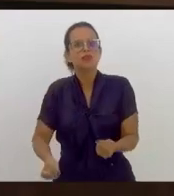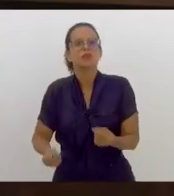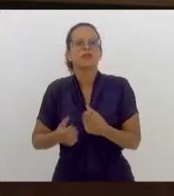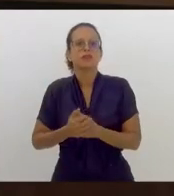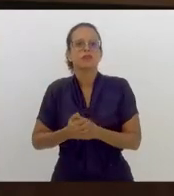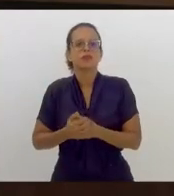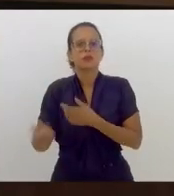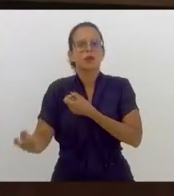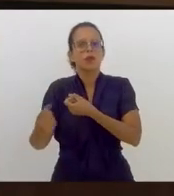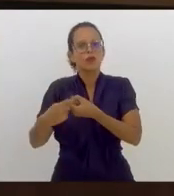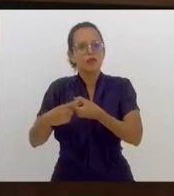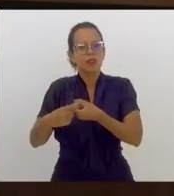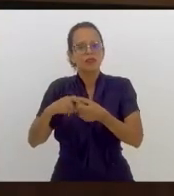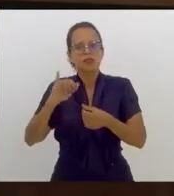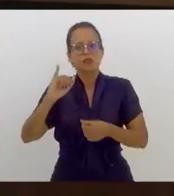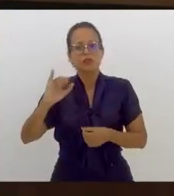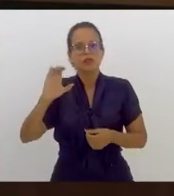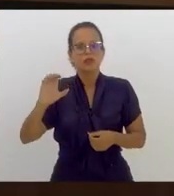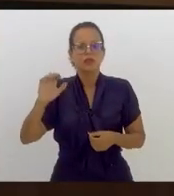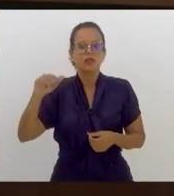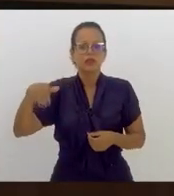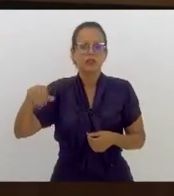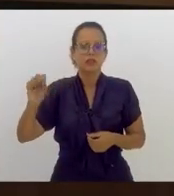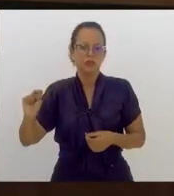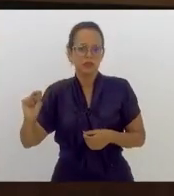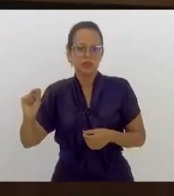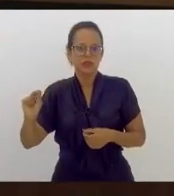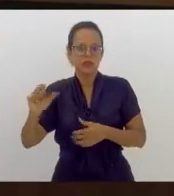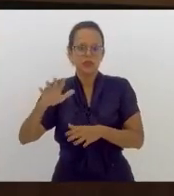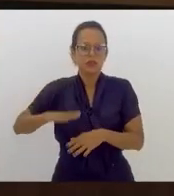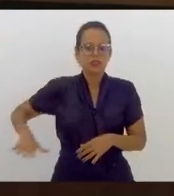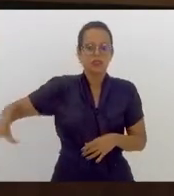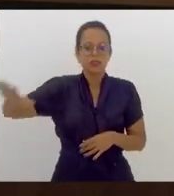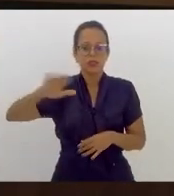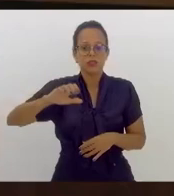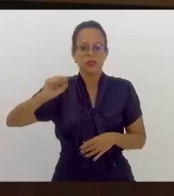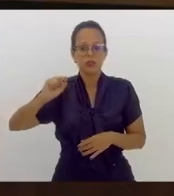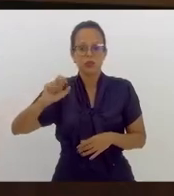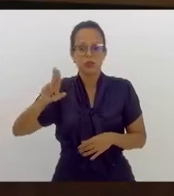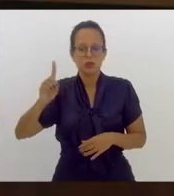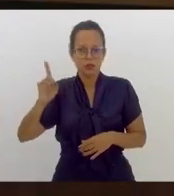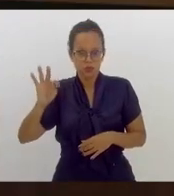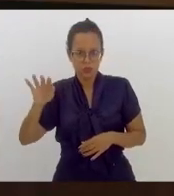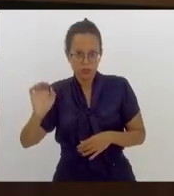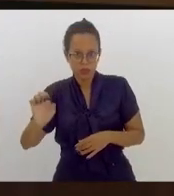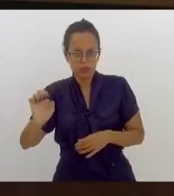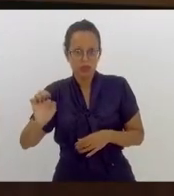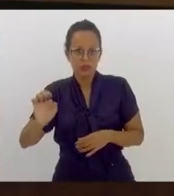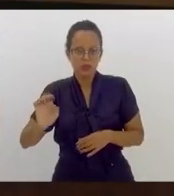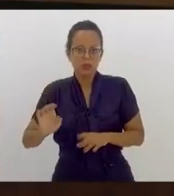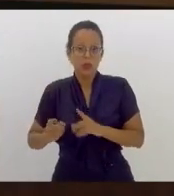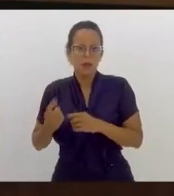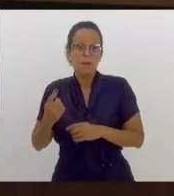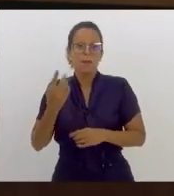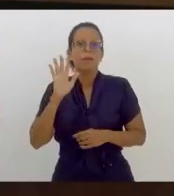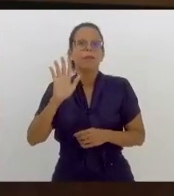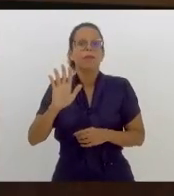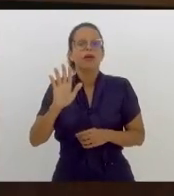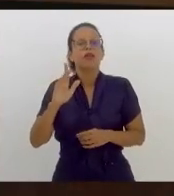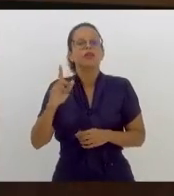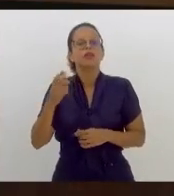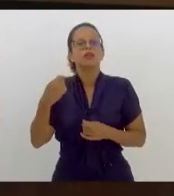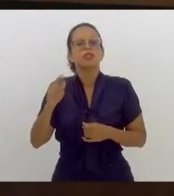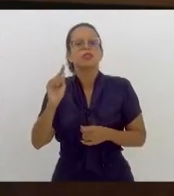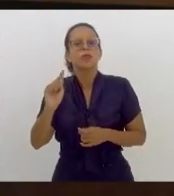convênios ICMS na região sudeste, mas aderir a um único